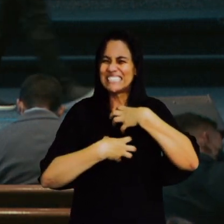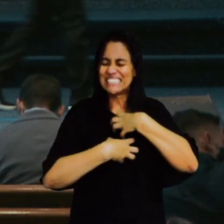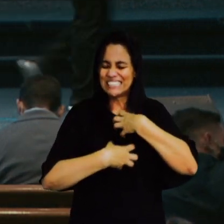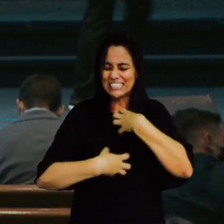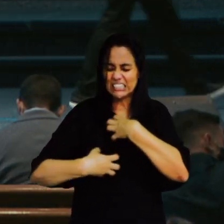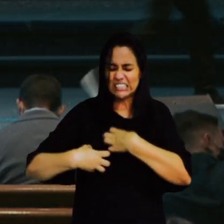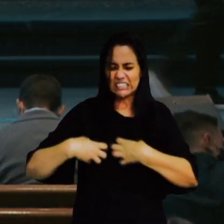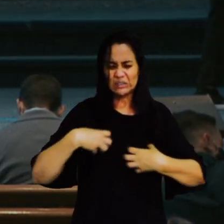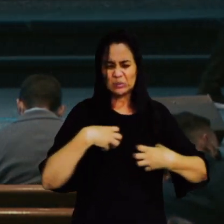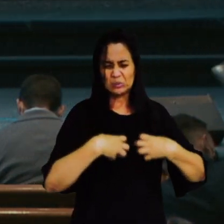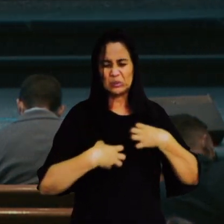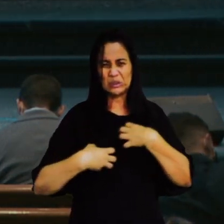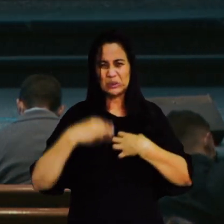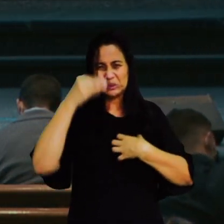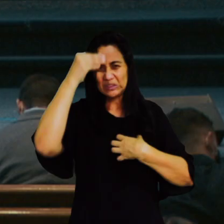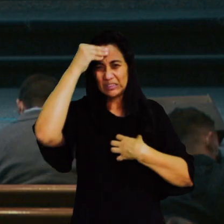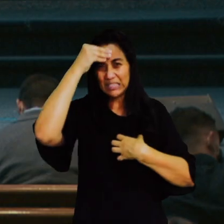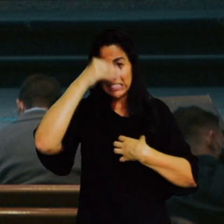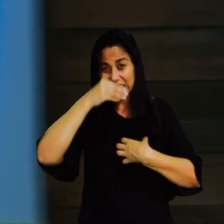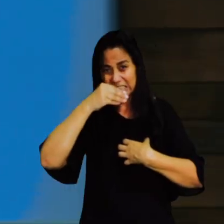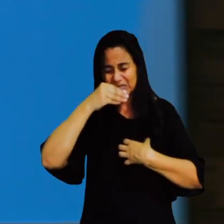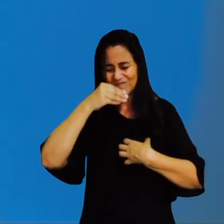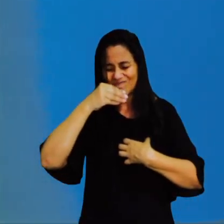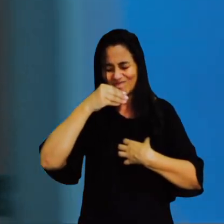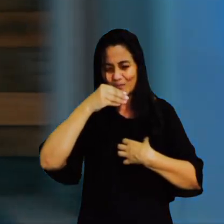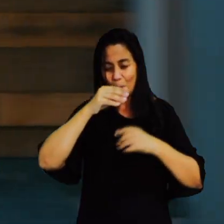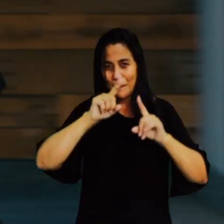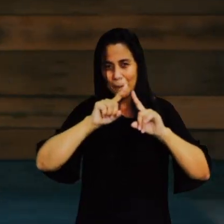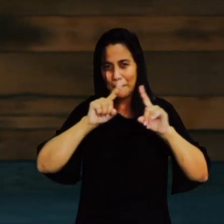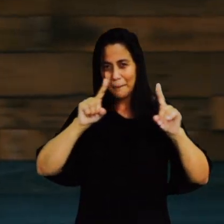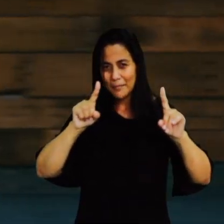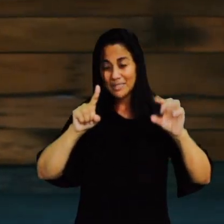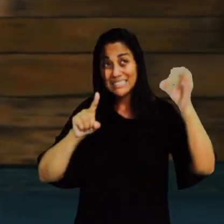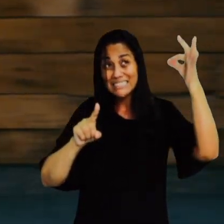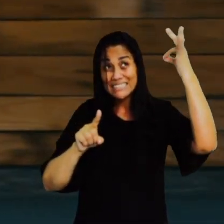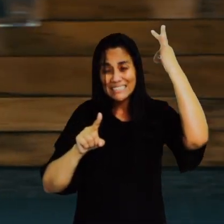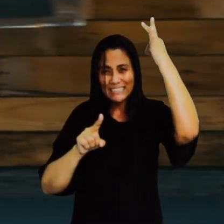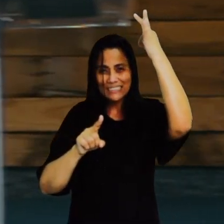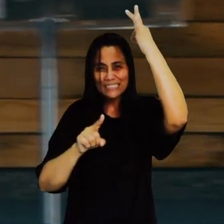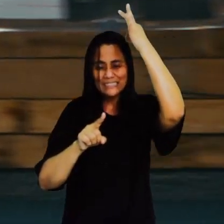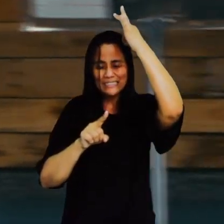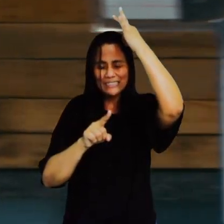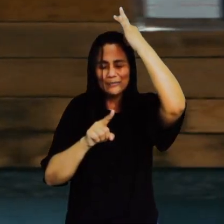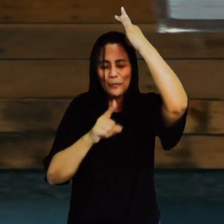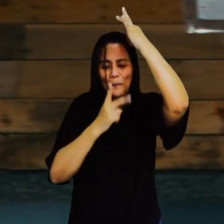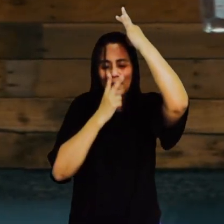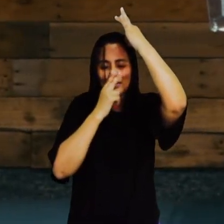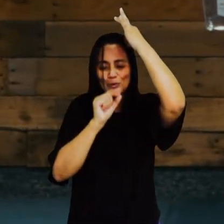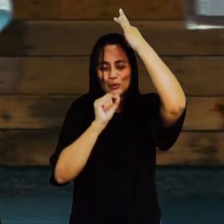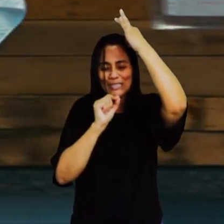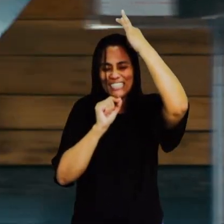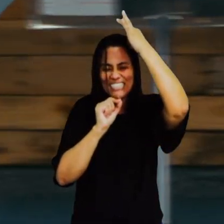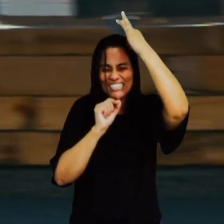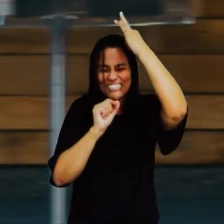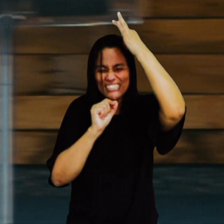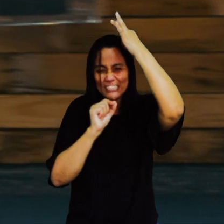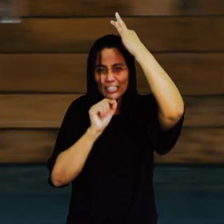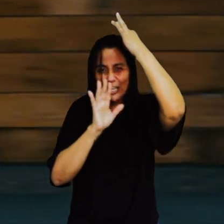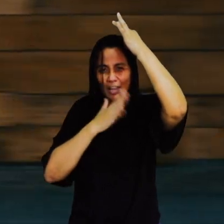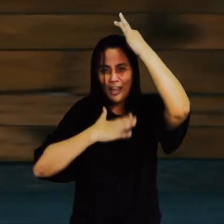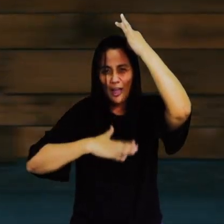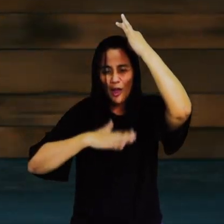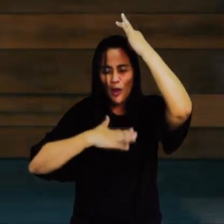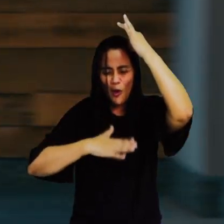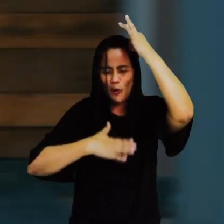o Espírito de Deus, ele vem e me amarra na cozinha e fala assim, deixa eu ministrar na tua vida, porque a Bíblia diz